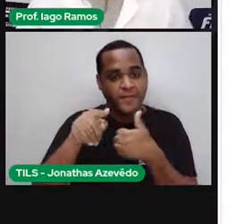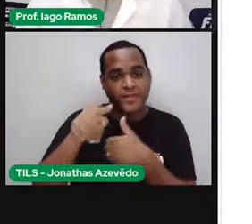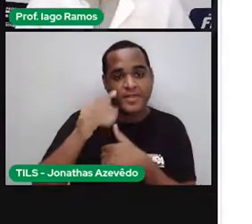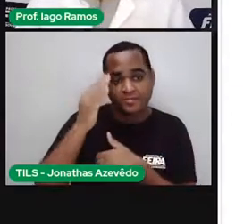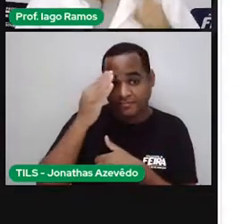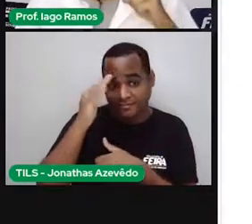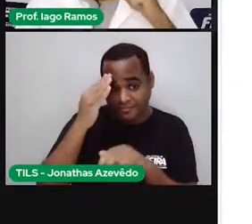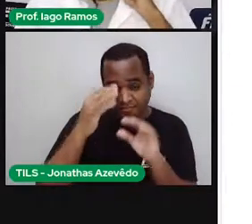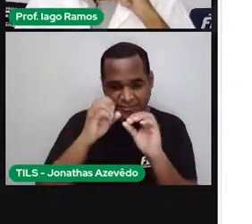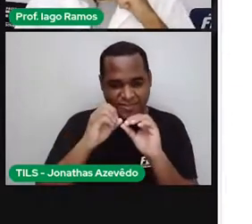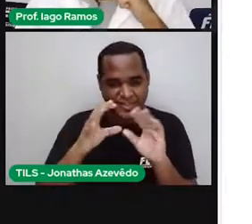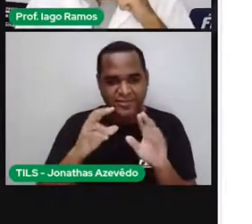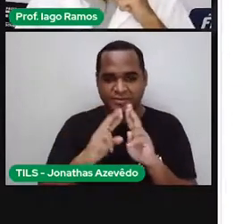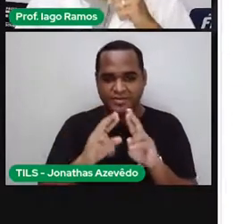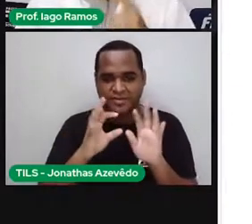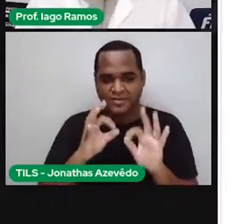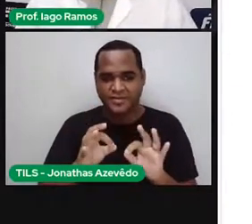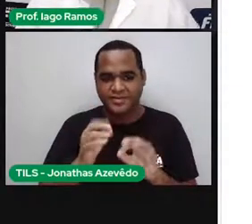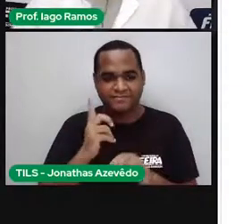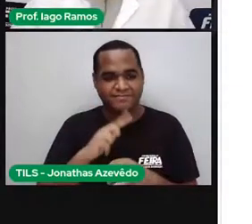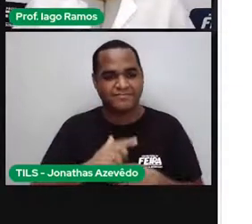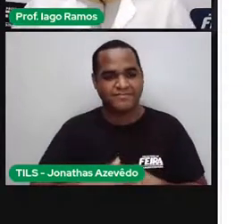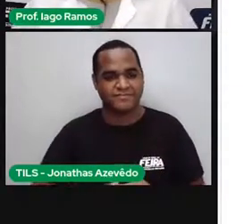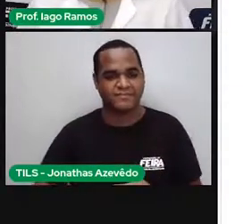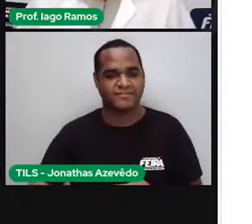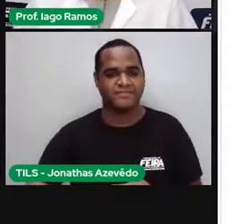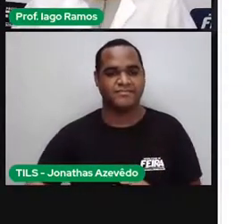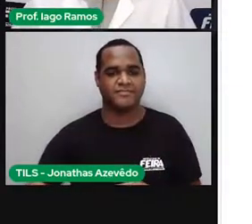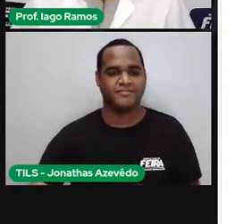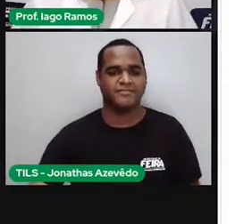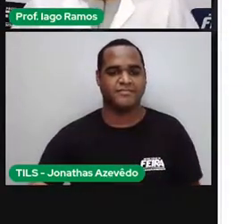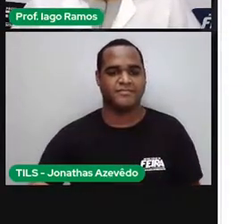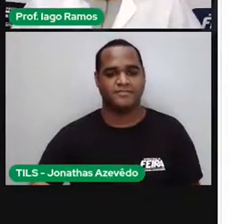conferir aí é só resposta vamos lá tá com você